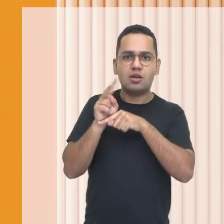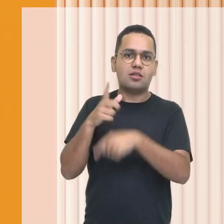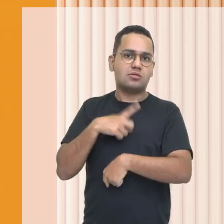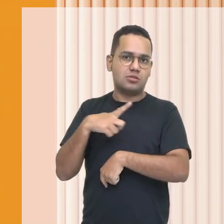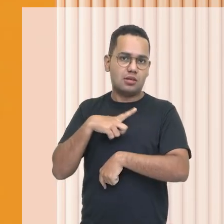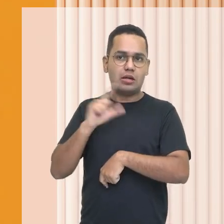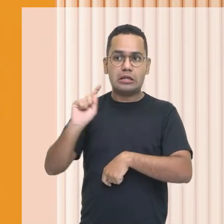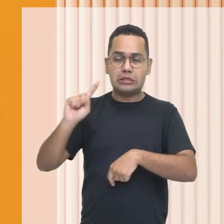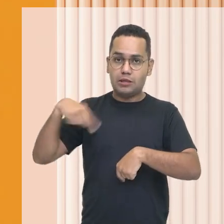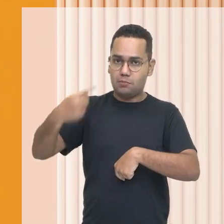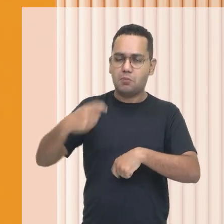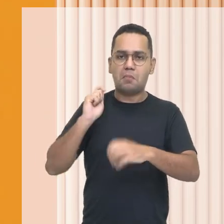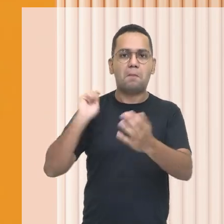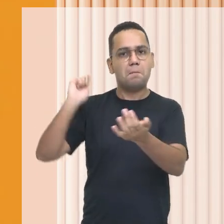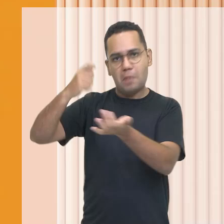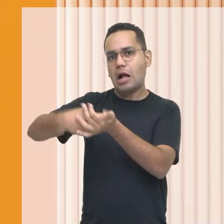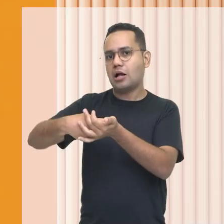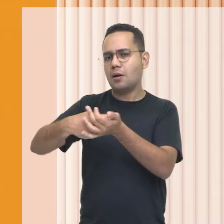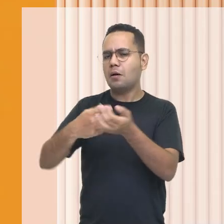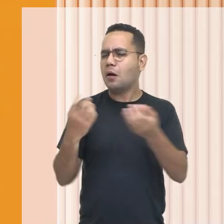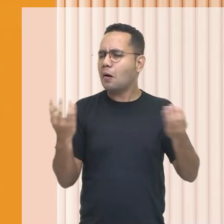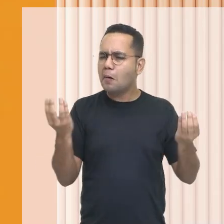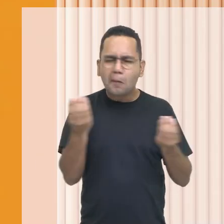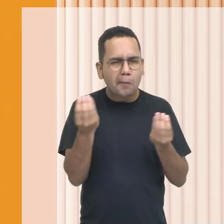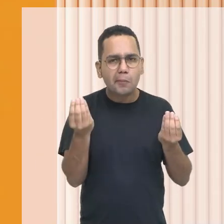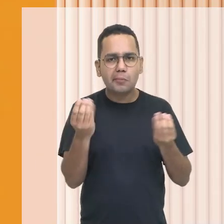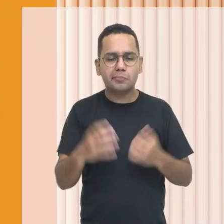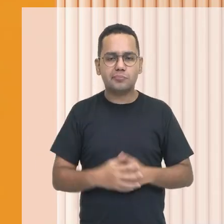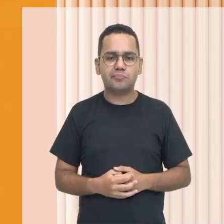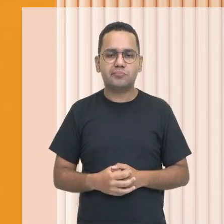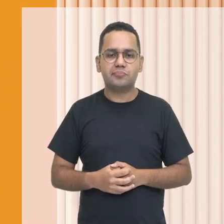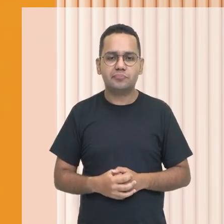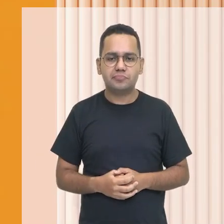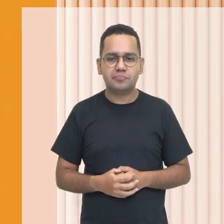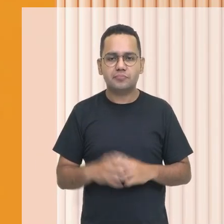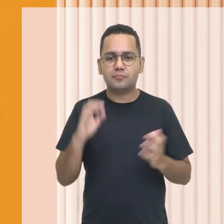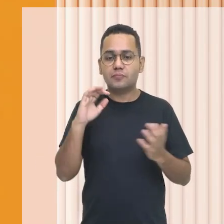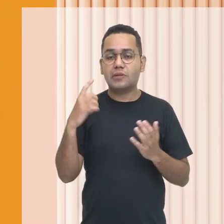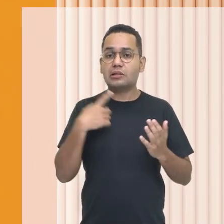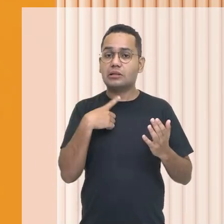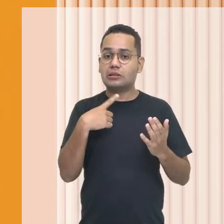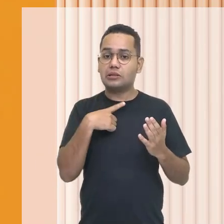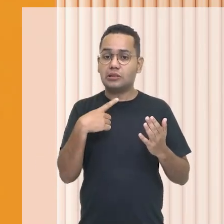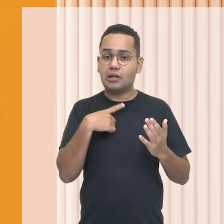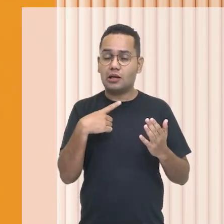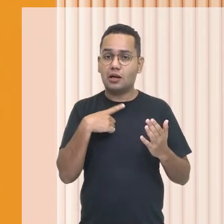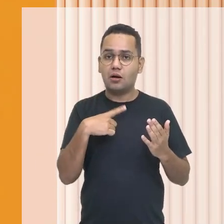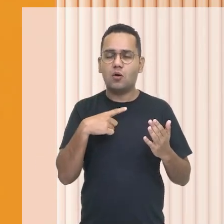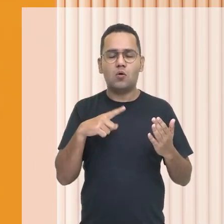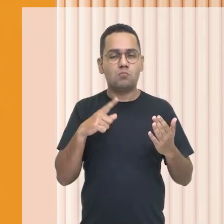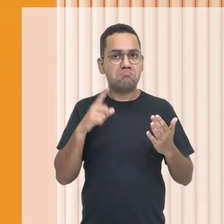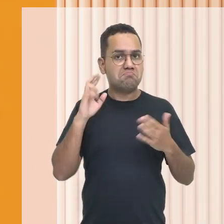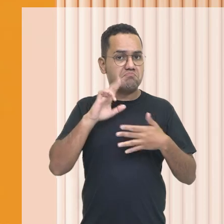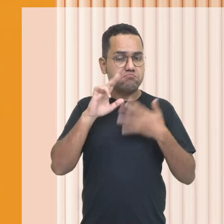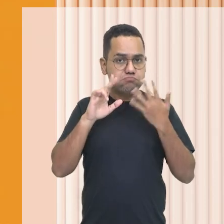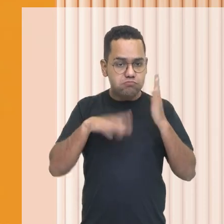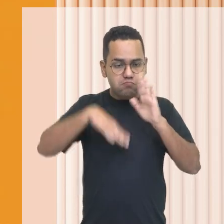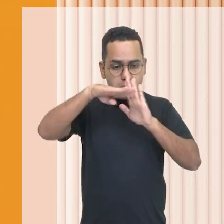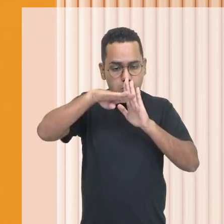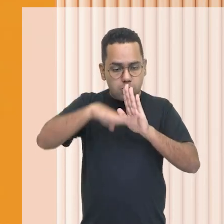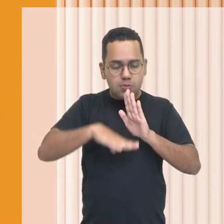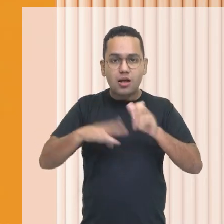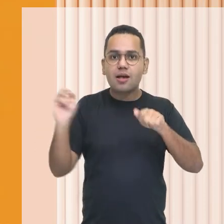ter uma série de medidas, né, para tentar revalorizar a moeda